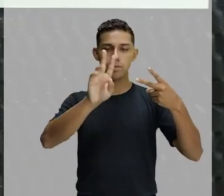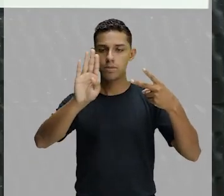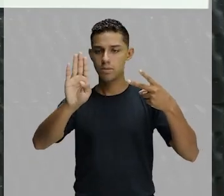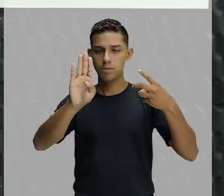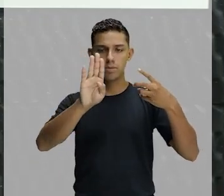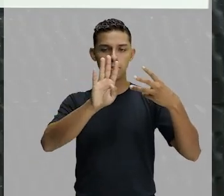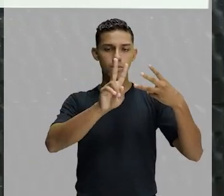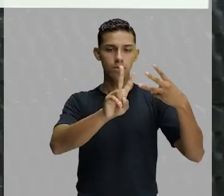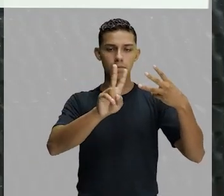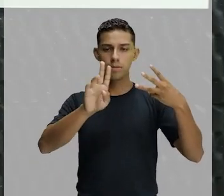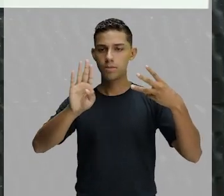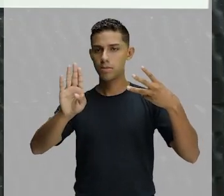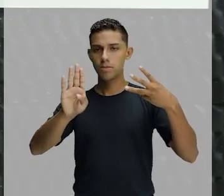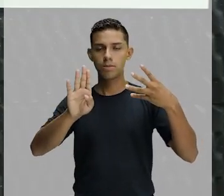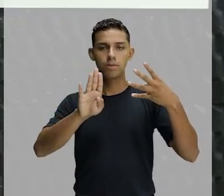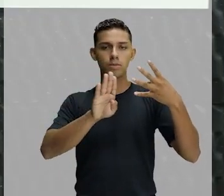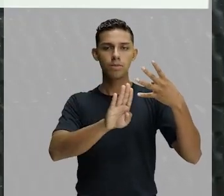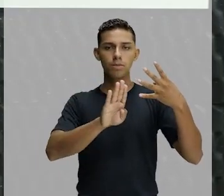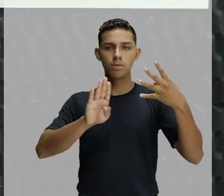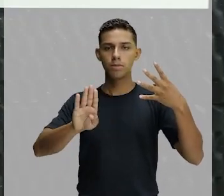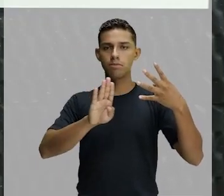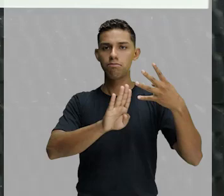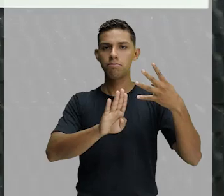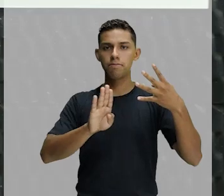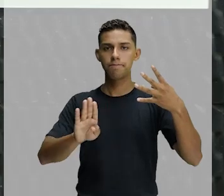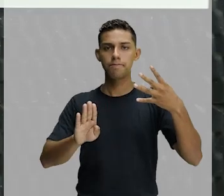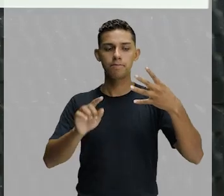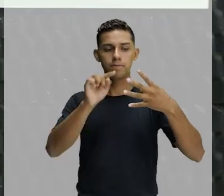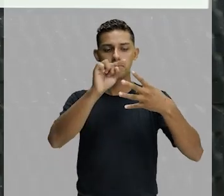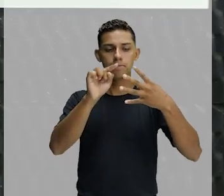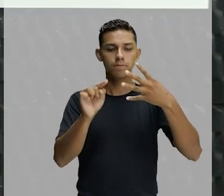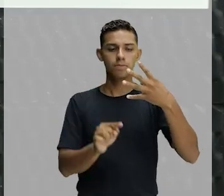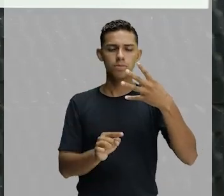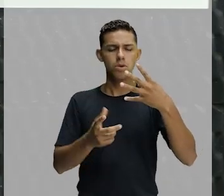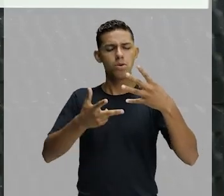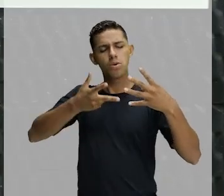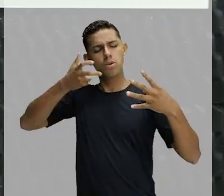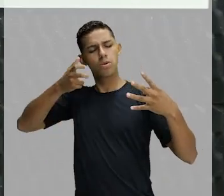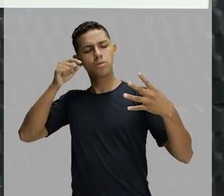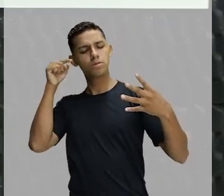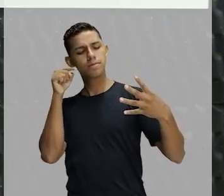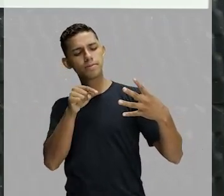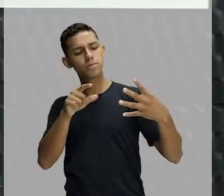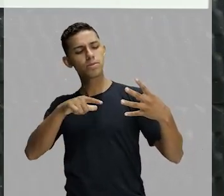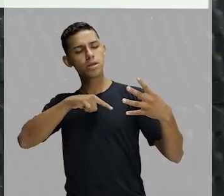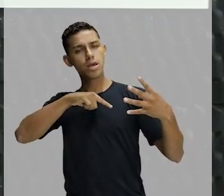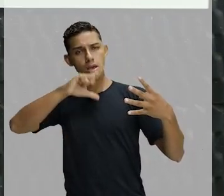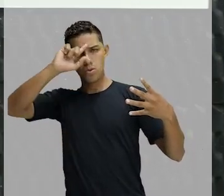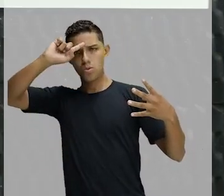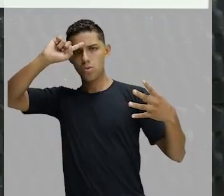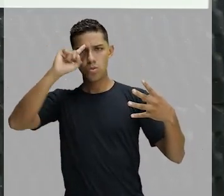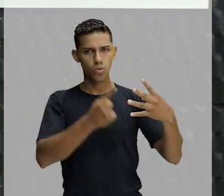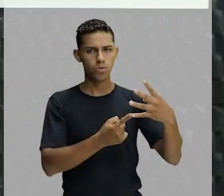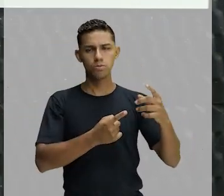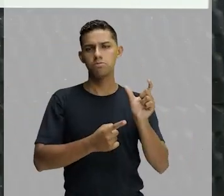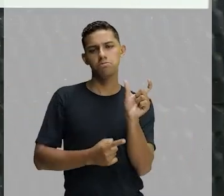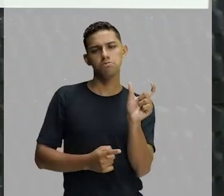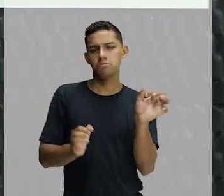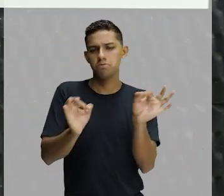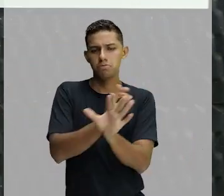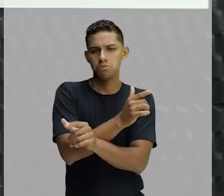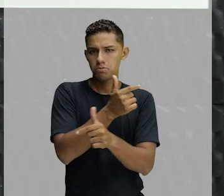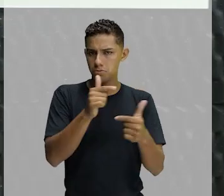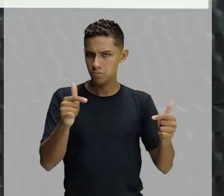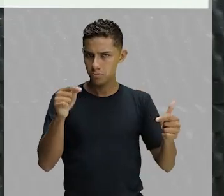colocar de azul, ó, 1 para 2 para 1. Então, perceba que na dominância incompleta,